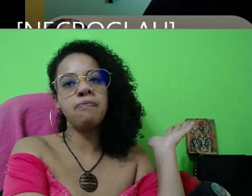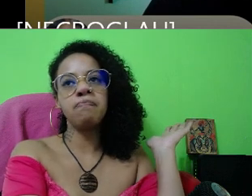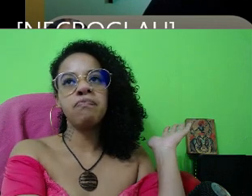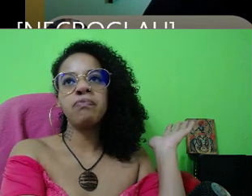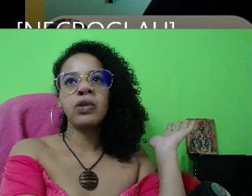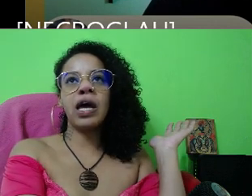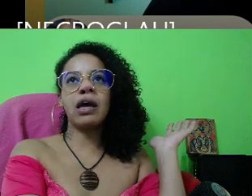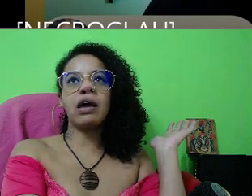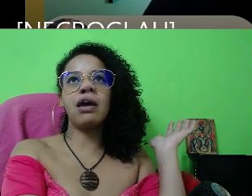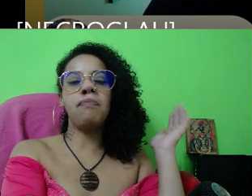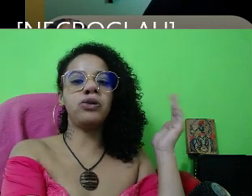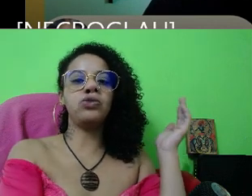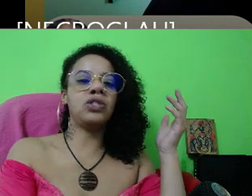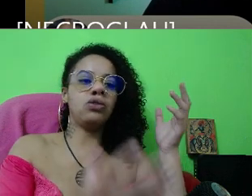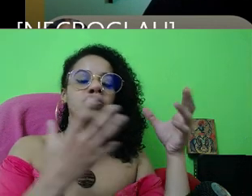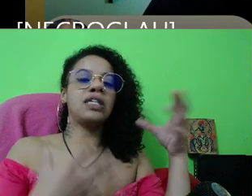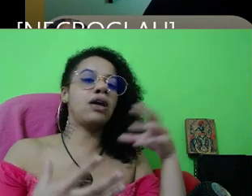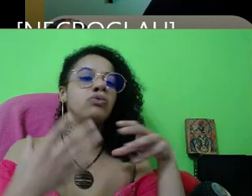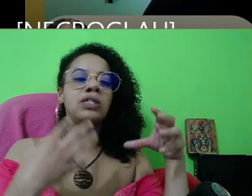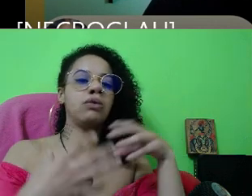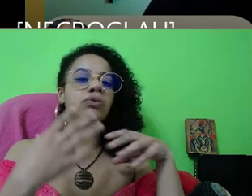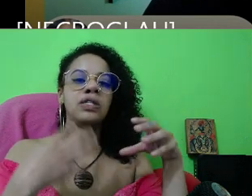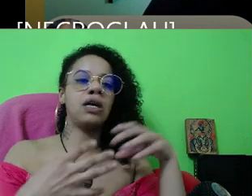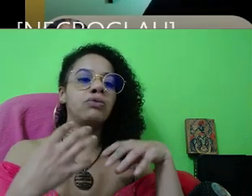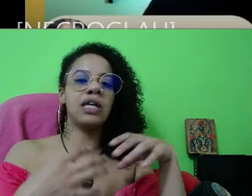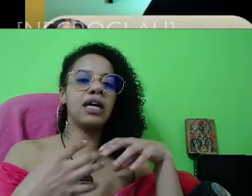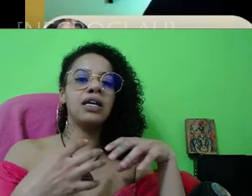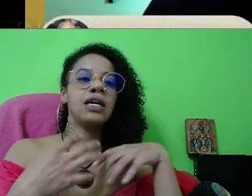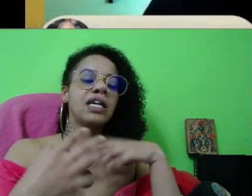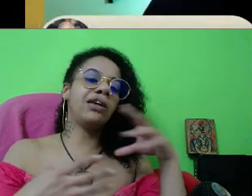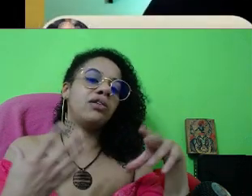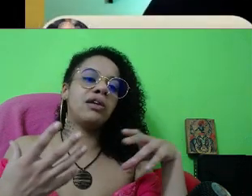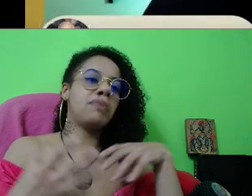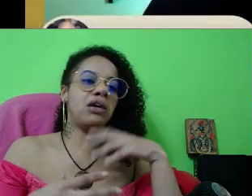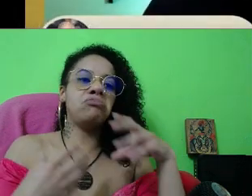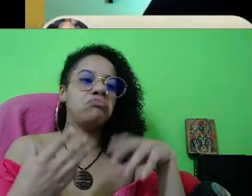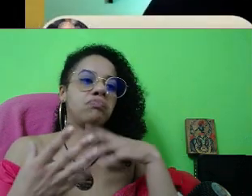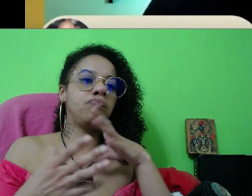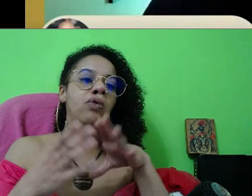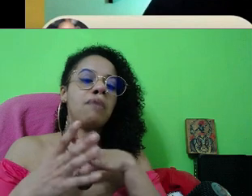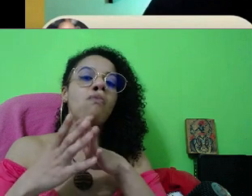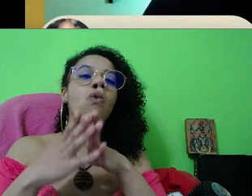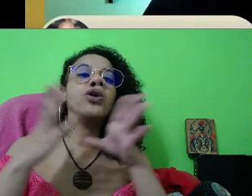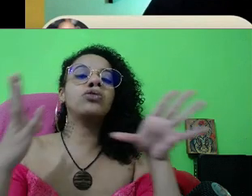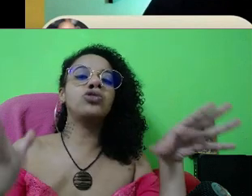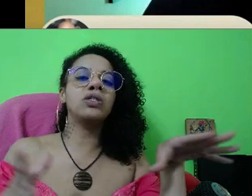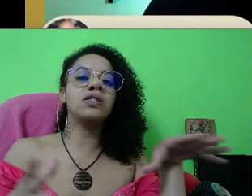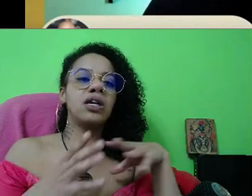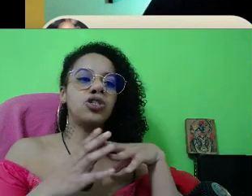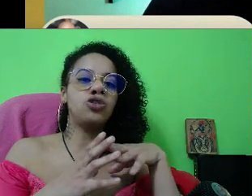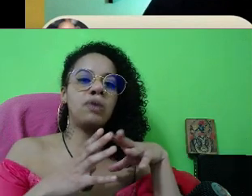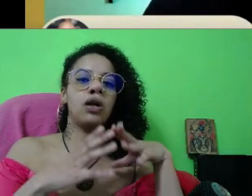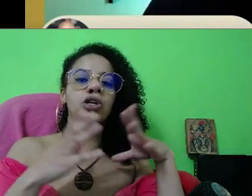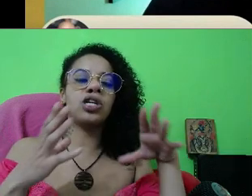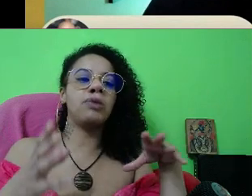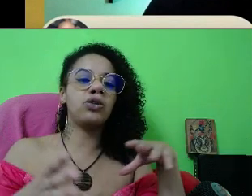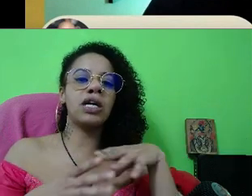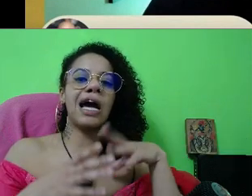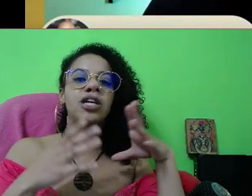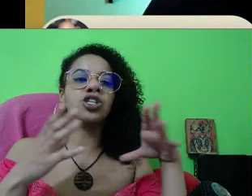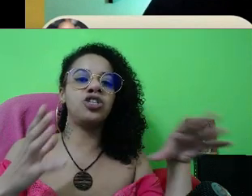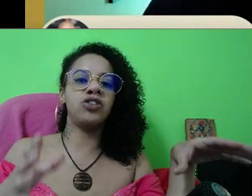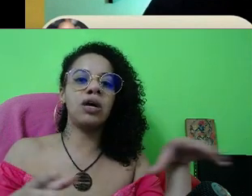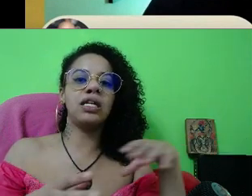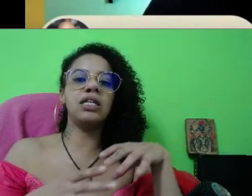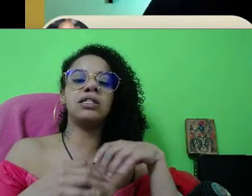você tá reproduzindo Zeus eu Zeus né que também não é muito distante de uma lógica